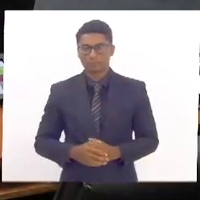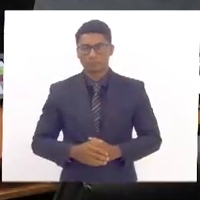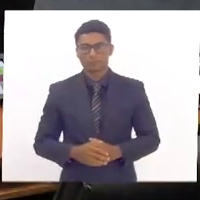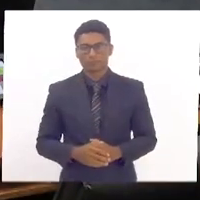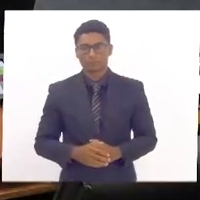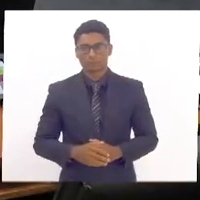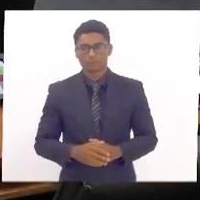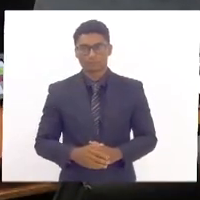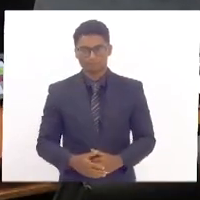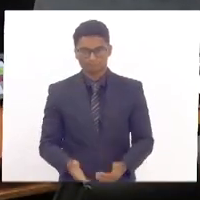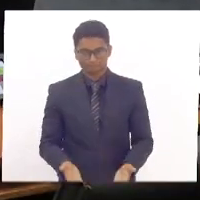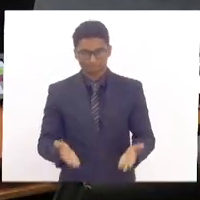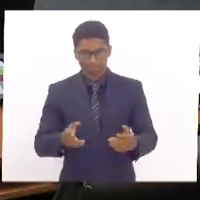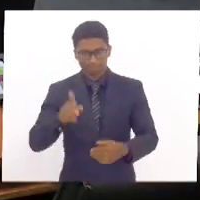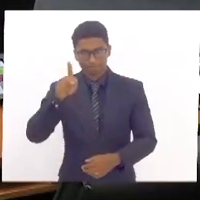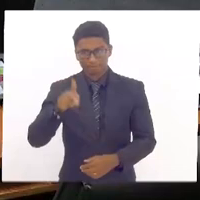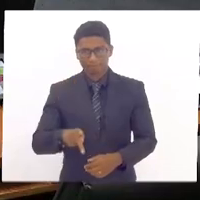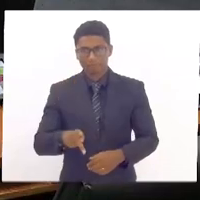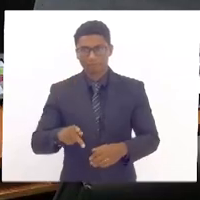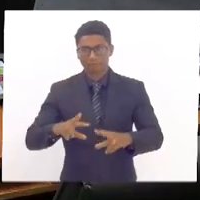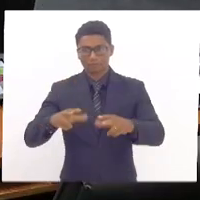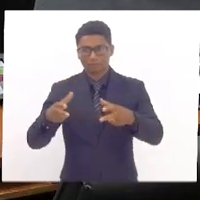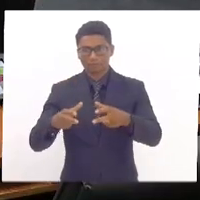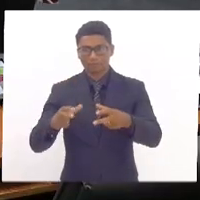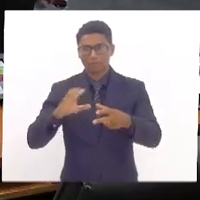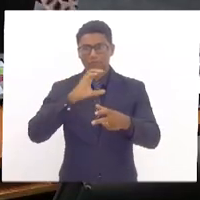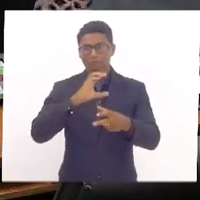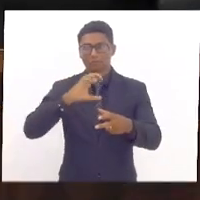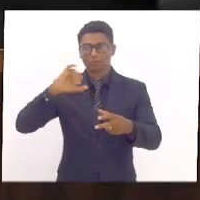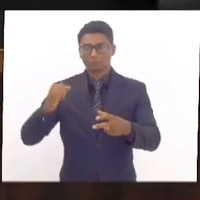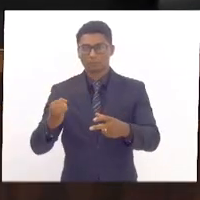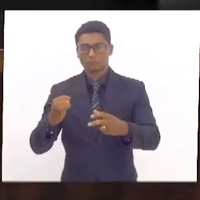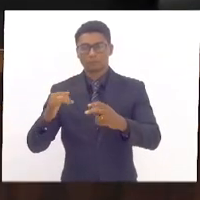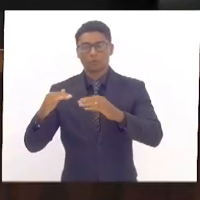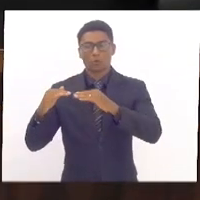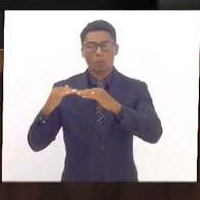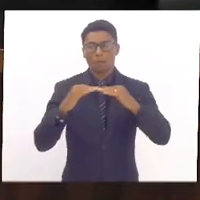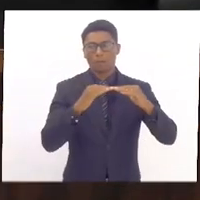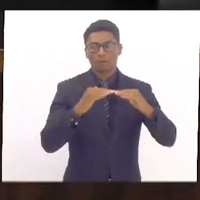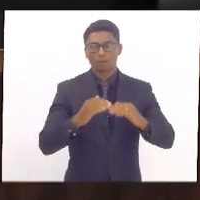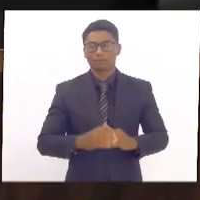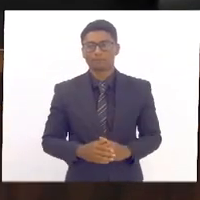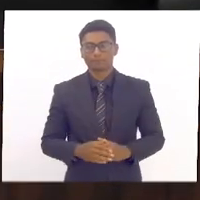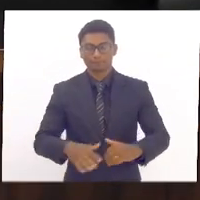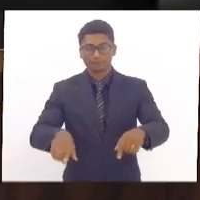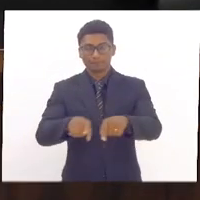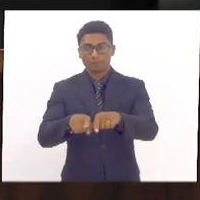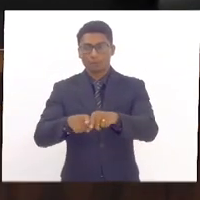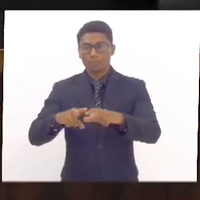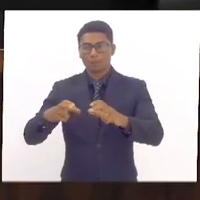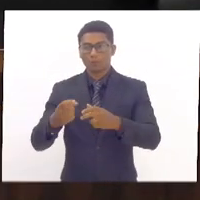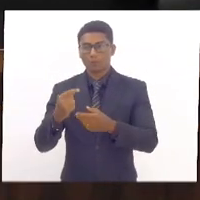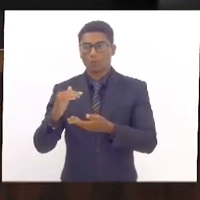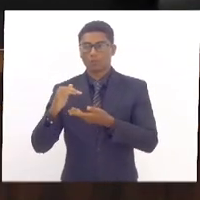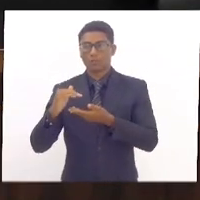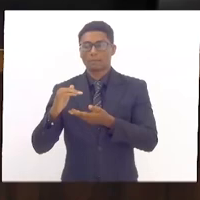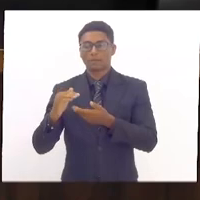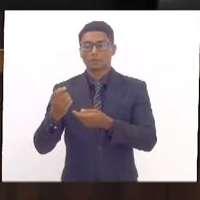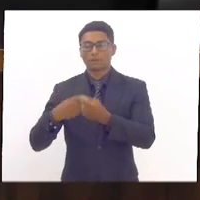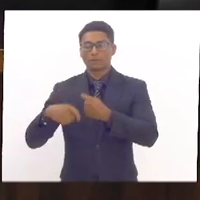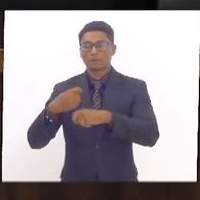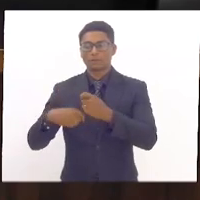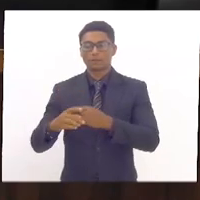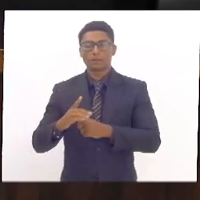Senhor presidente, acompanho o parecer da CCJ. Obrigado, deputado. Pela Comissão de Orçamento e Finanças, deputado presidente